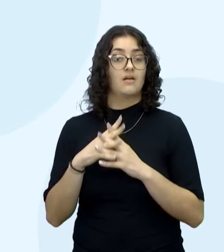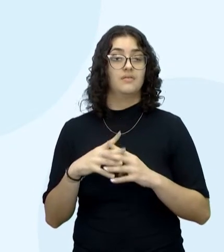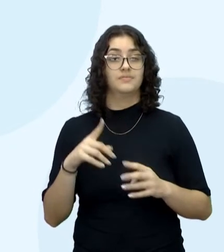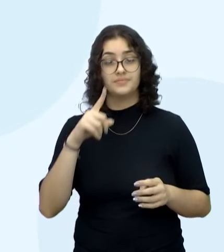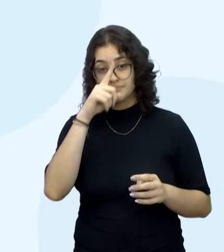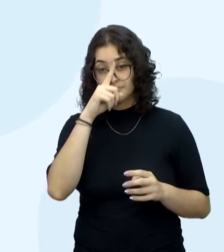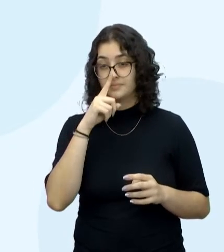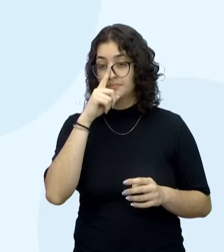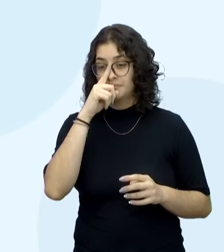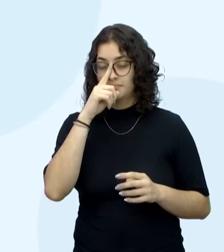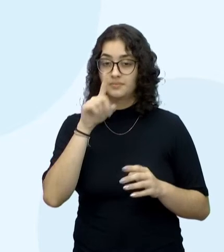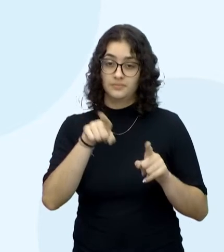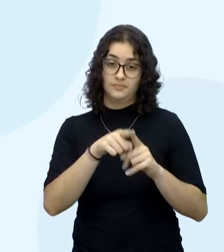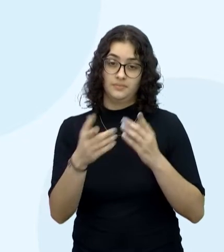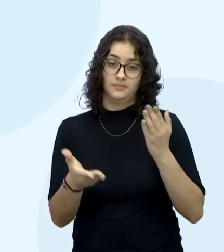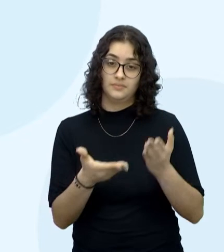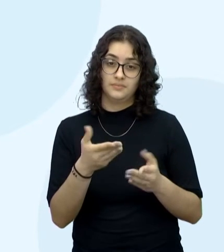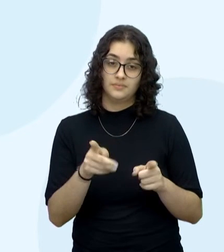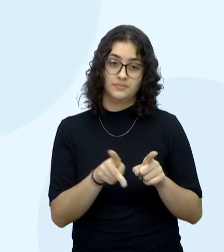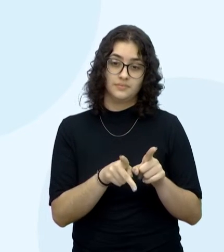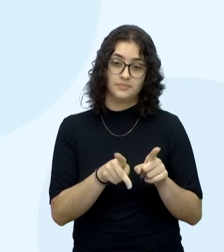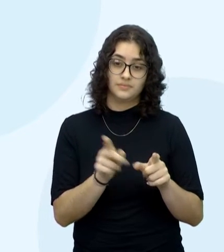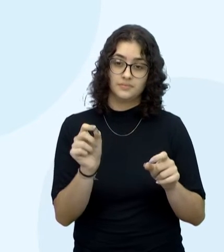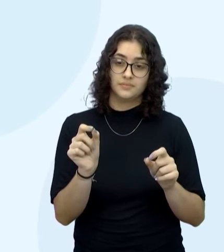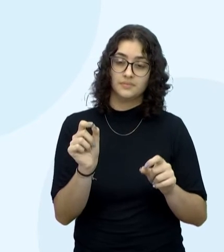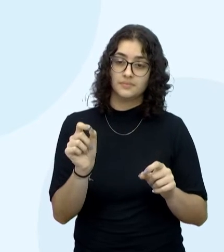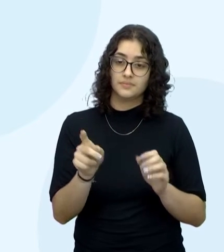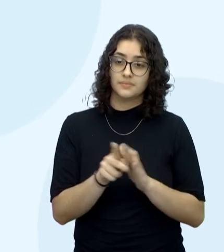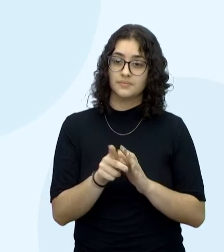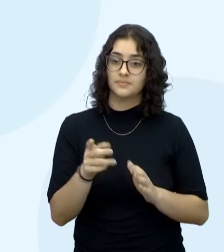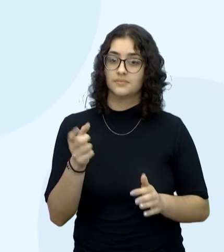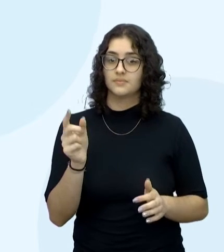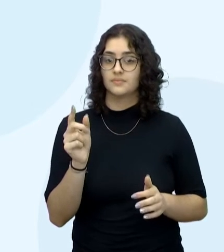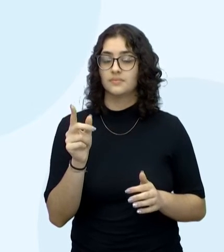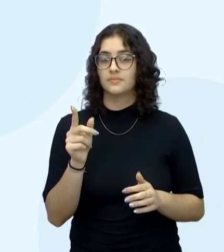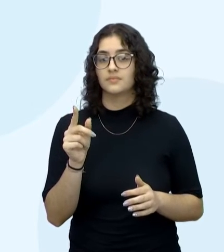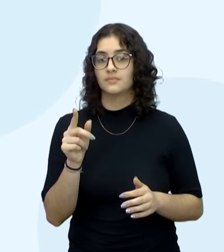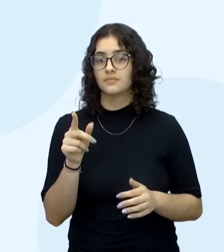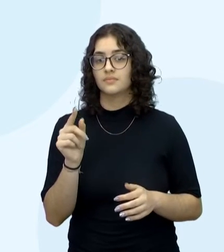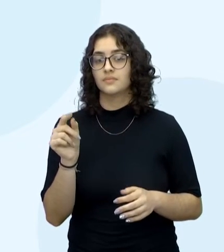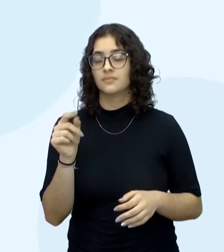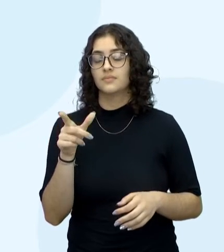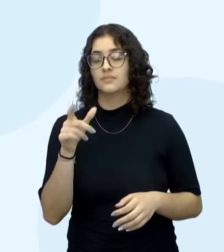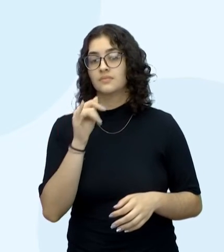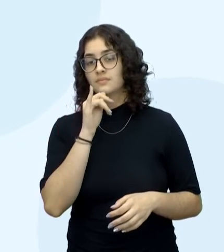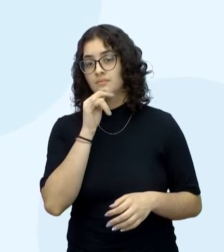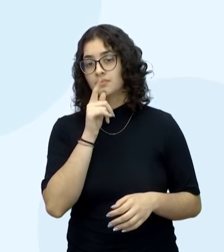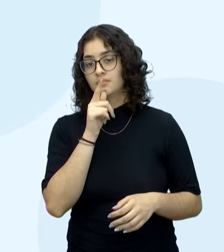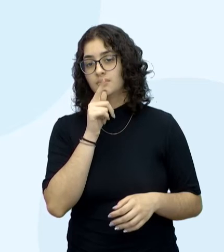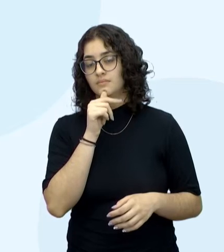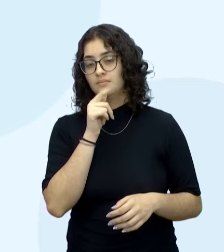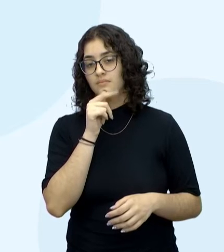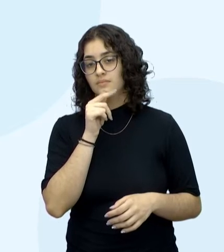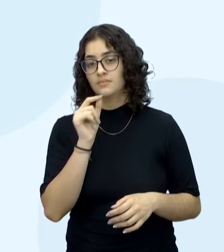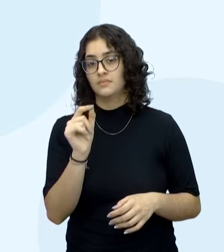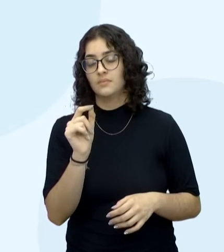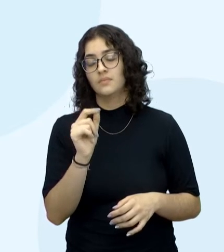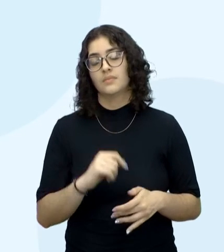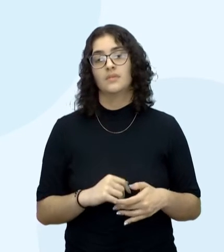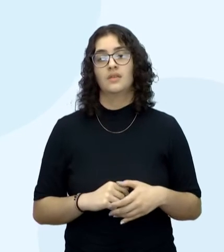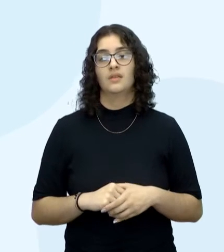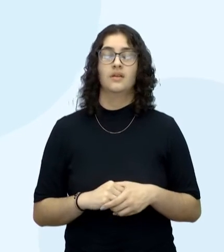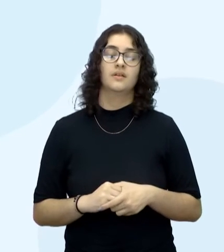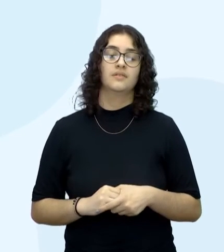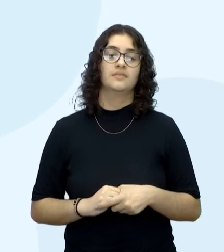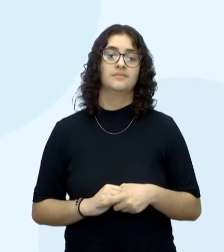O tratamento de efluentes é incapaz de retirar os fármacos da água. Como eu disse, eles tiram partículas grandes,